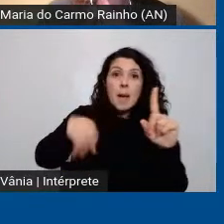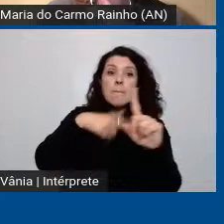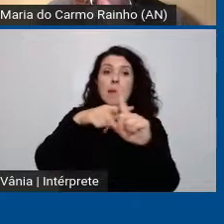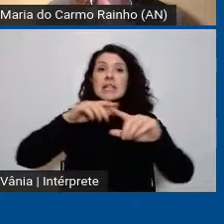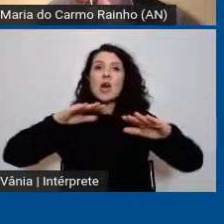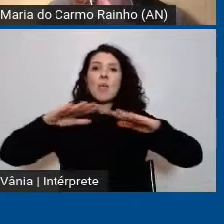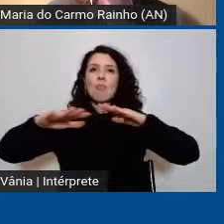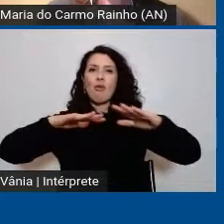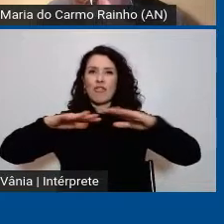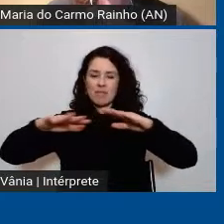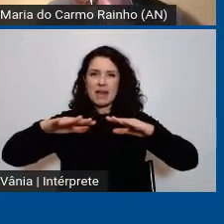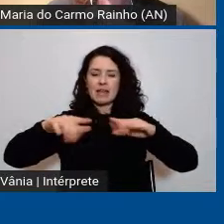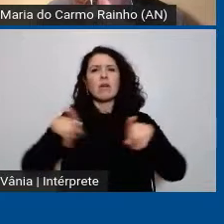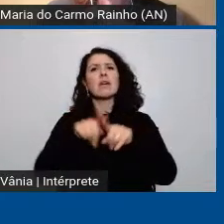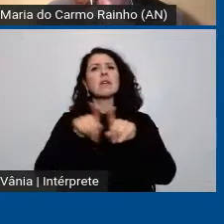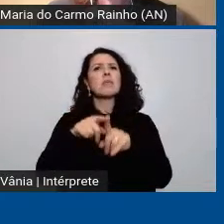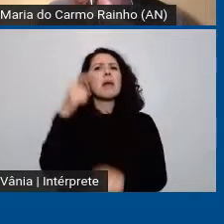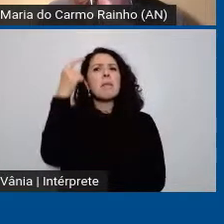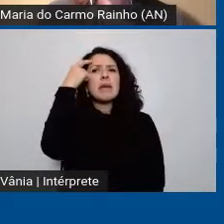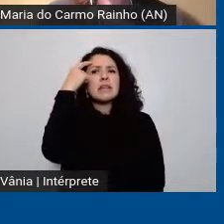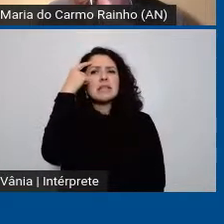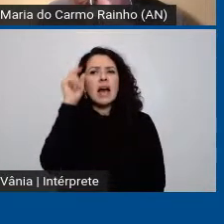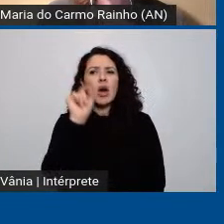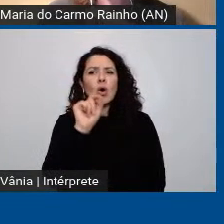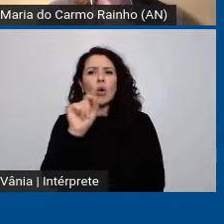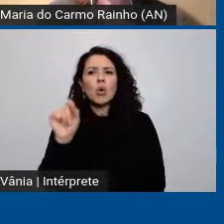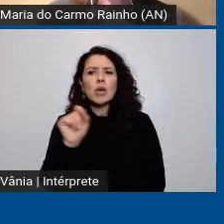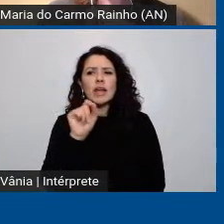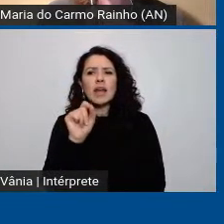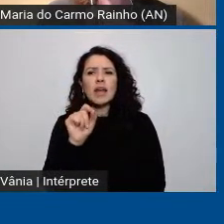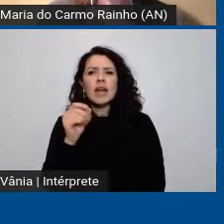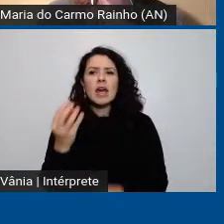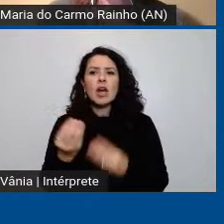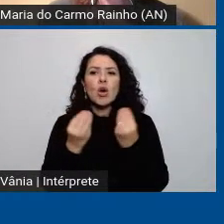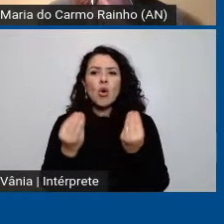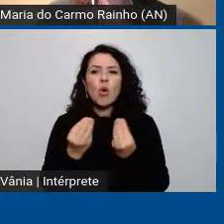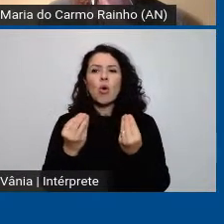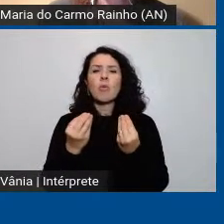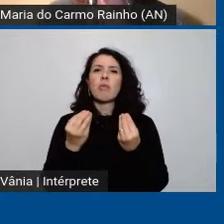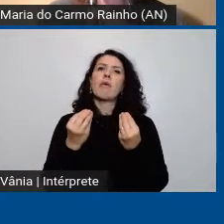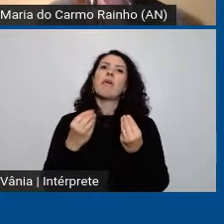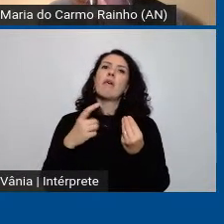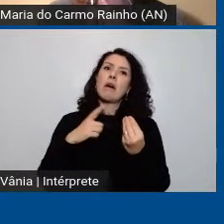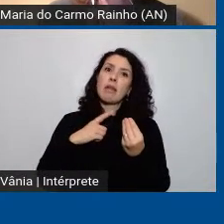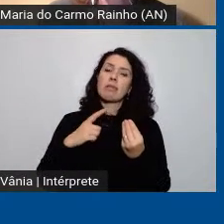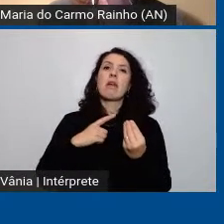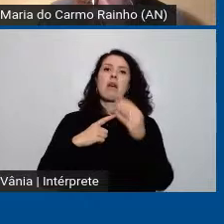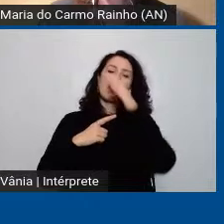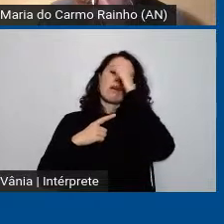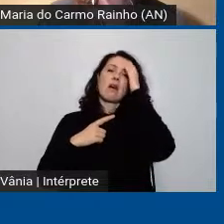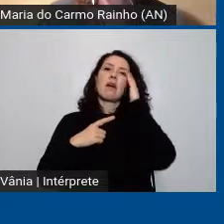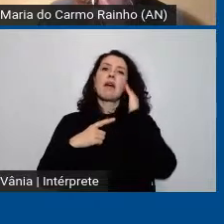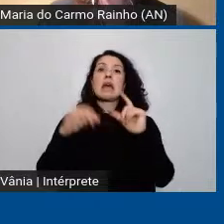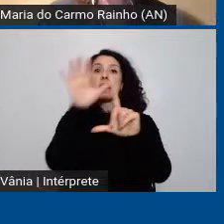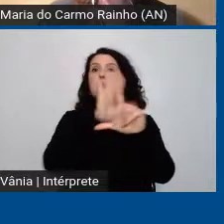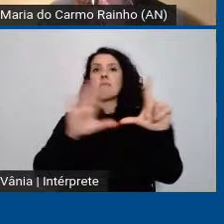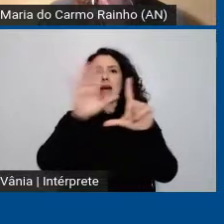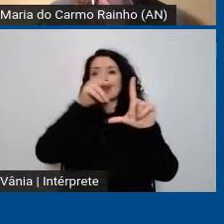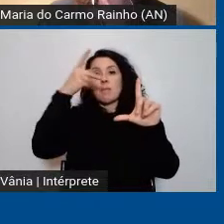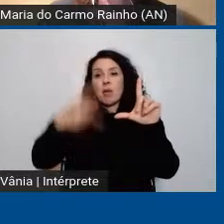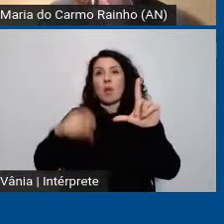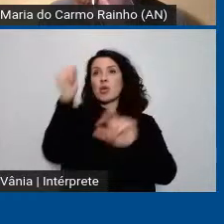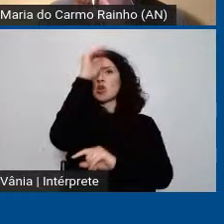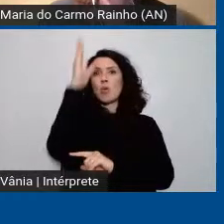busca pensar toda a questão, né, do território da imagem num país de